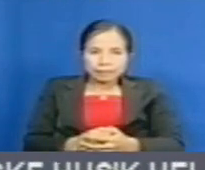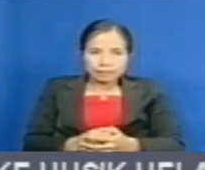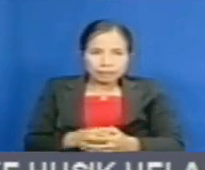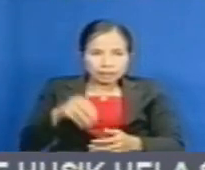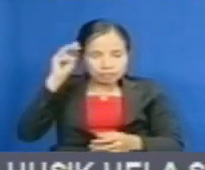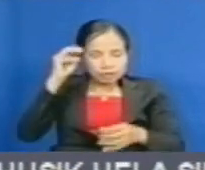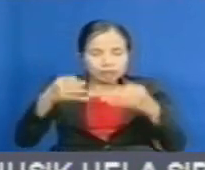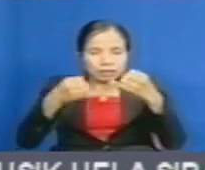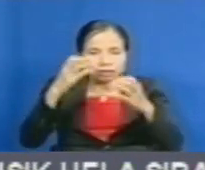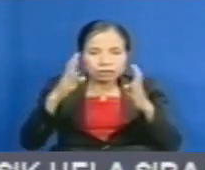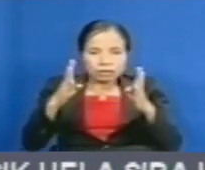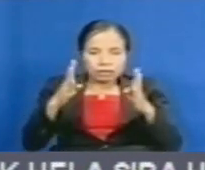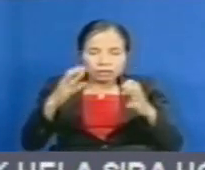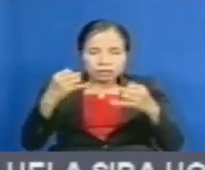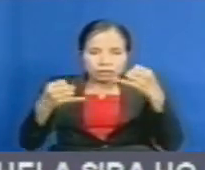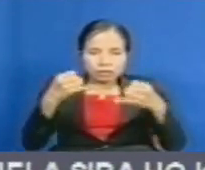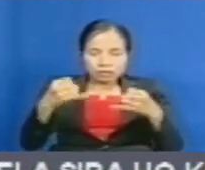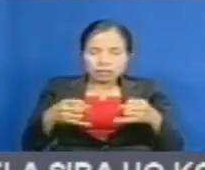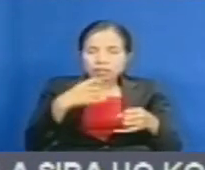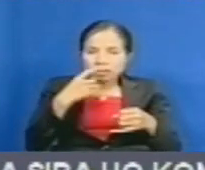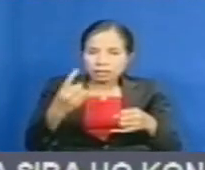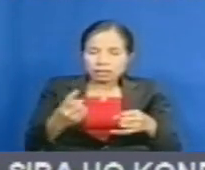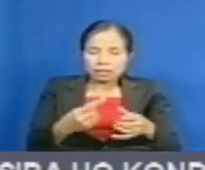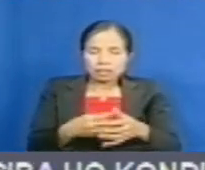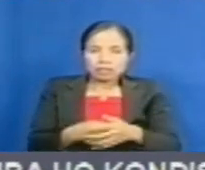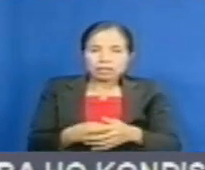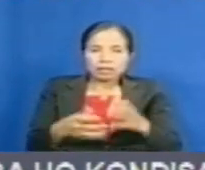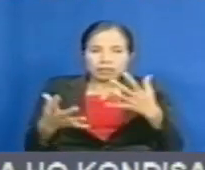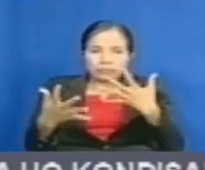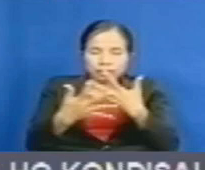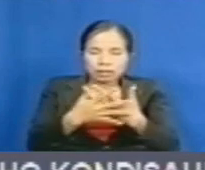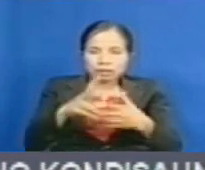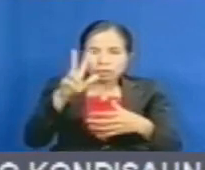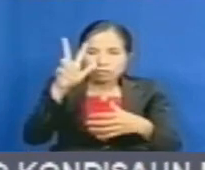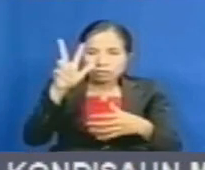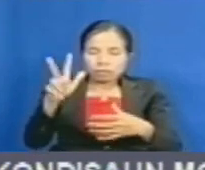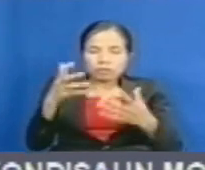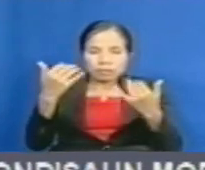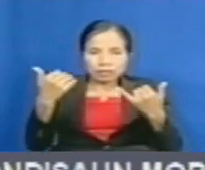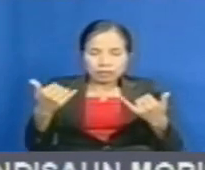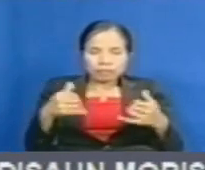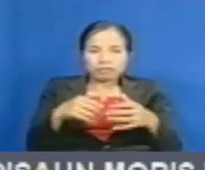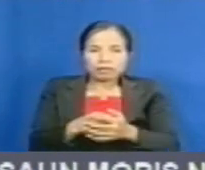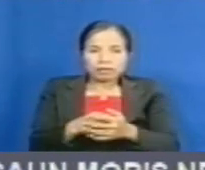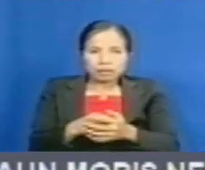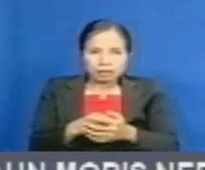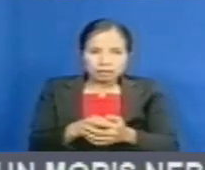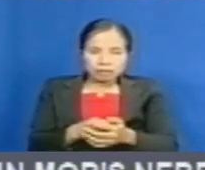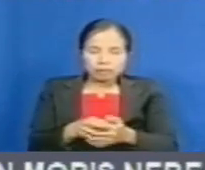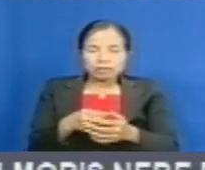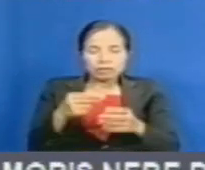Ministro de Justiça Tiago Amaral Sarmento informa a prisão Tolu Nebedadão ne Iha la suficiente ou na ba recluso